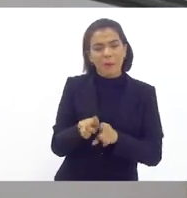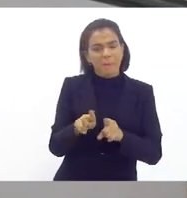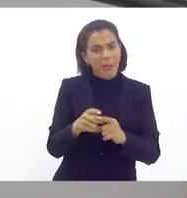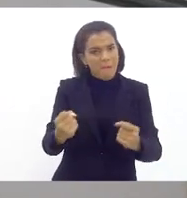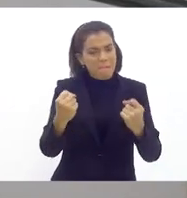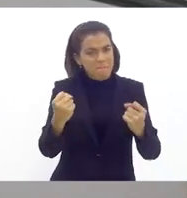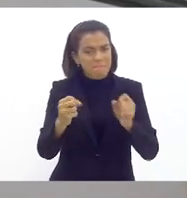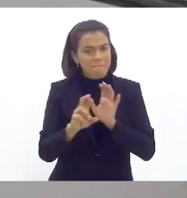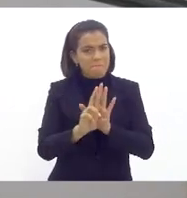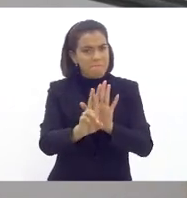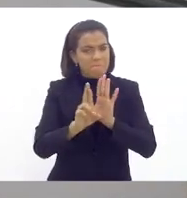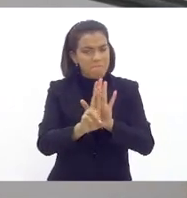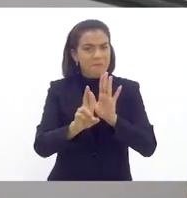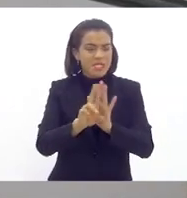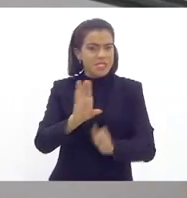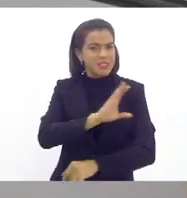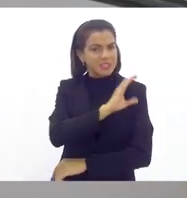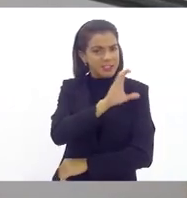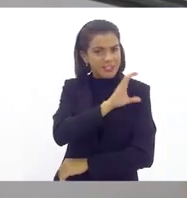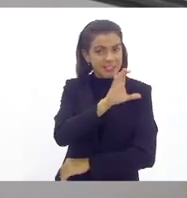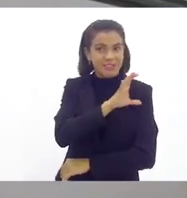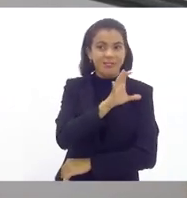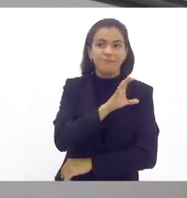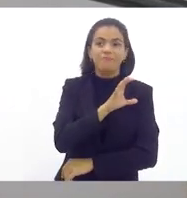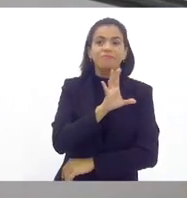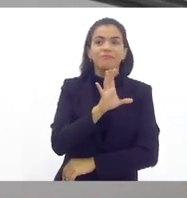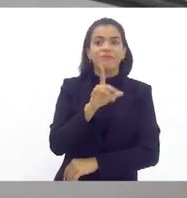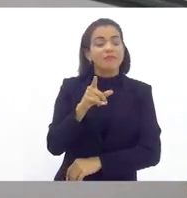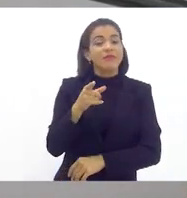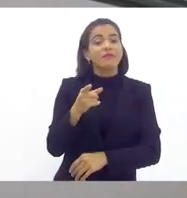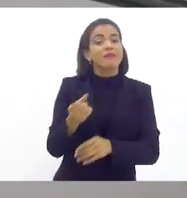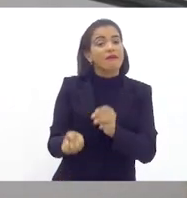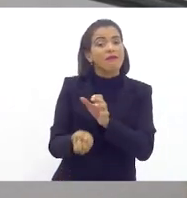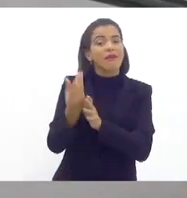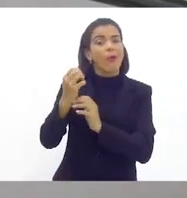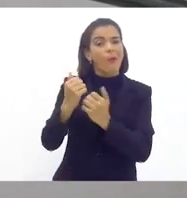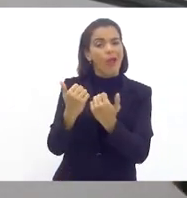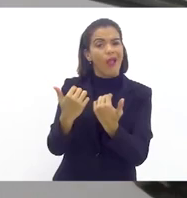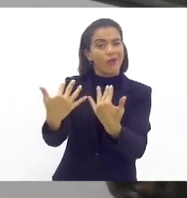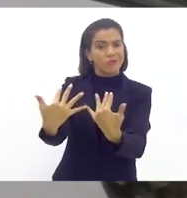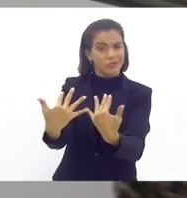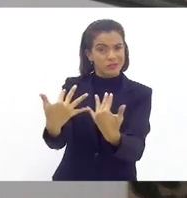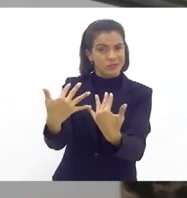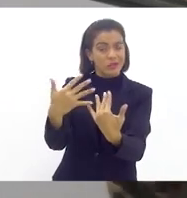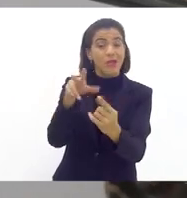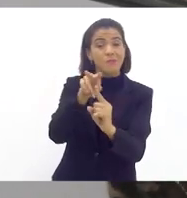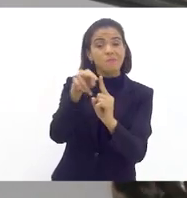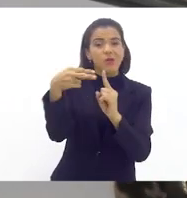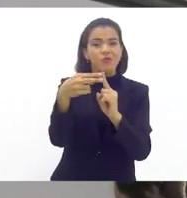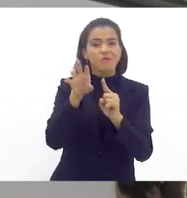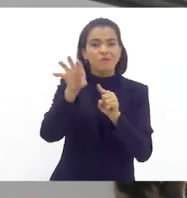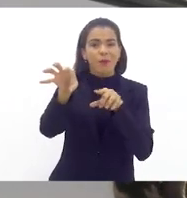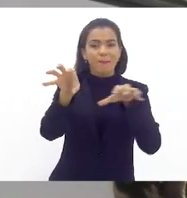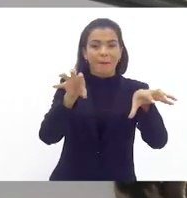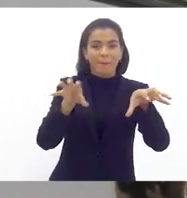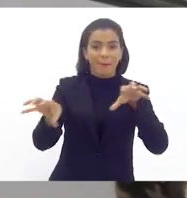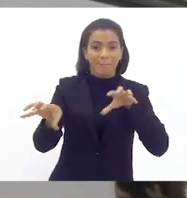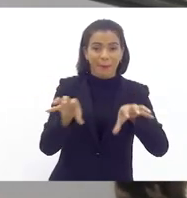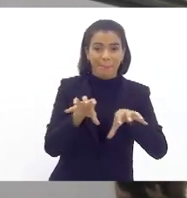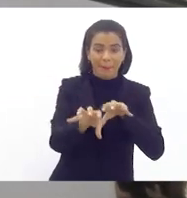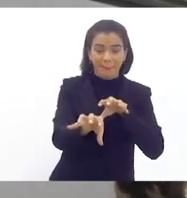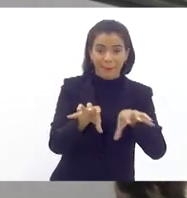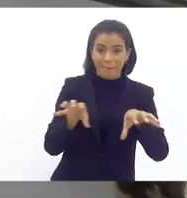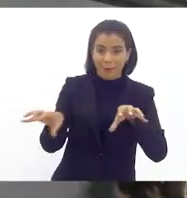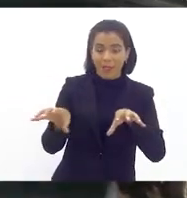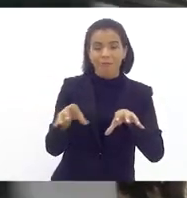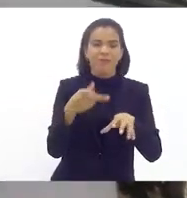de Campos, nós já temos articulado na comissão, de estar fazendo essas audiências, inclusive, do ponto de vista regional. tanto para tratar